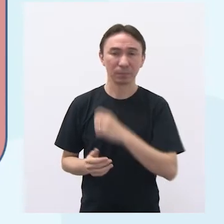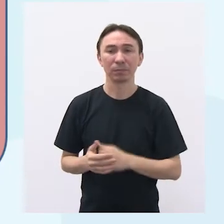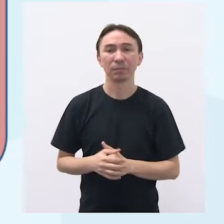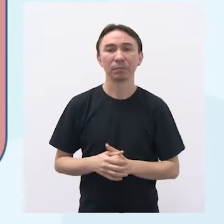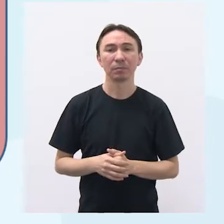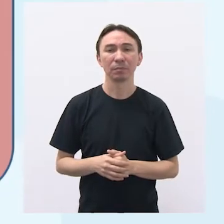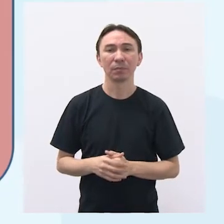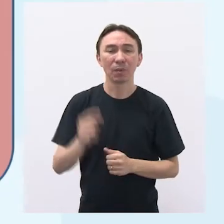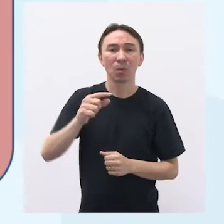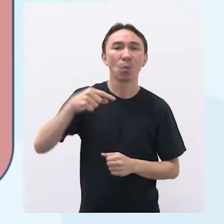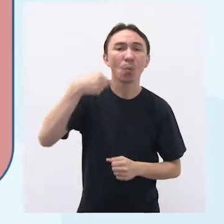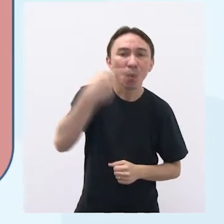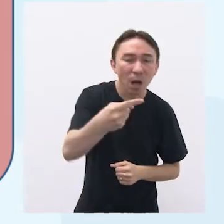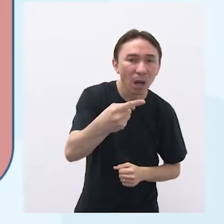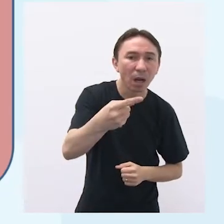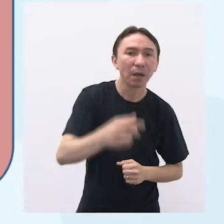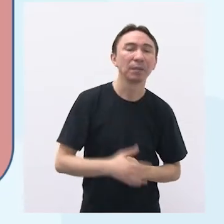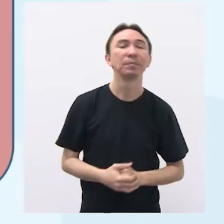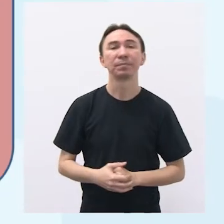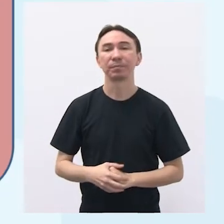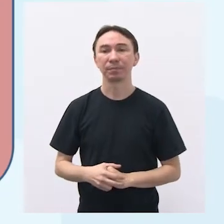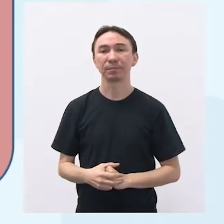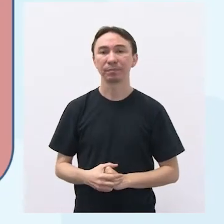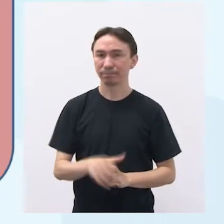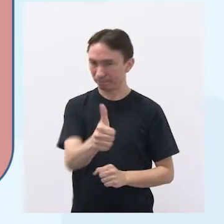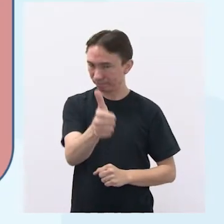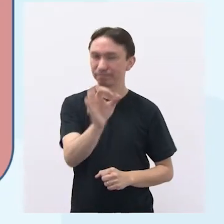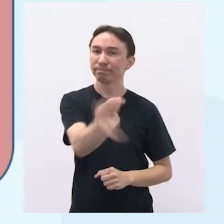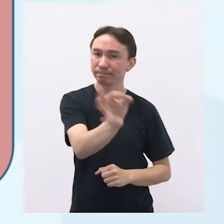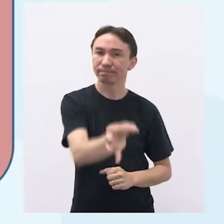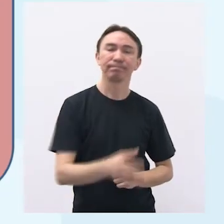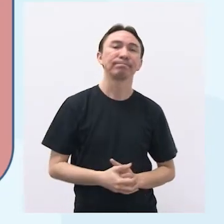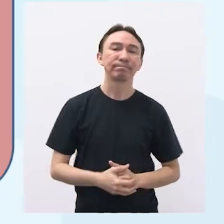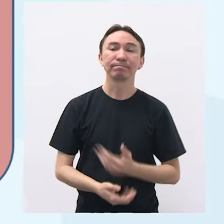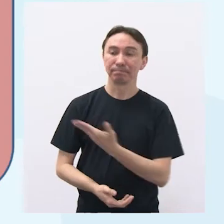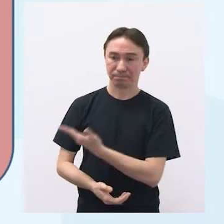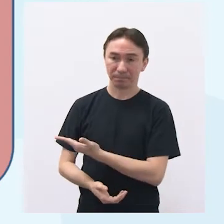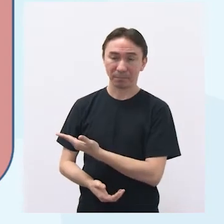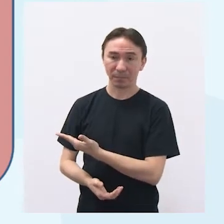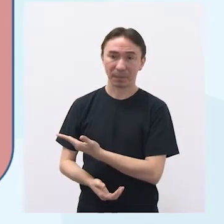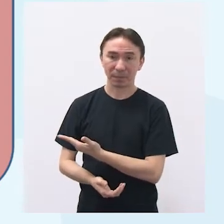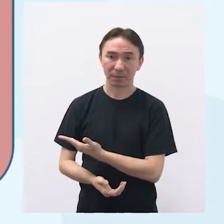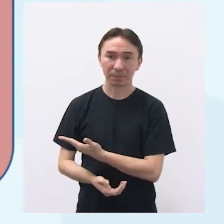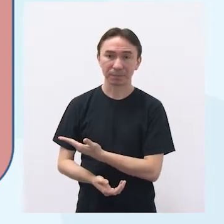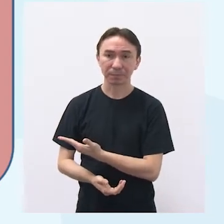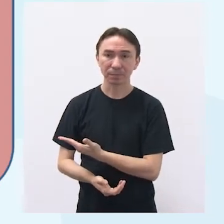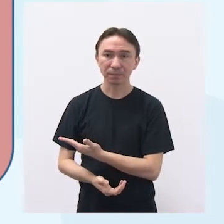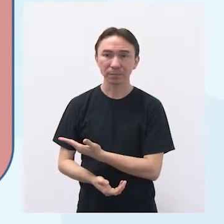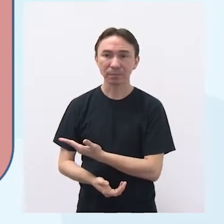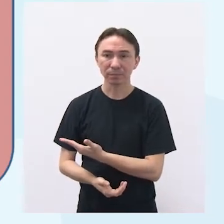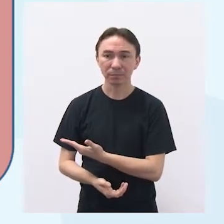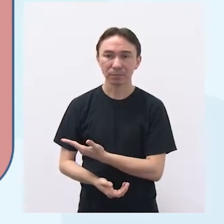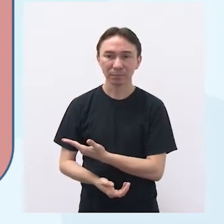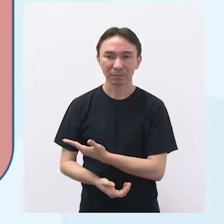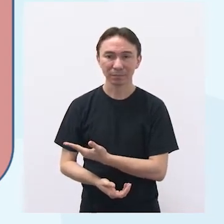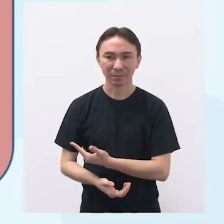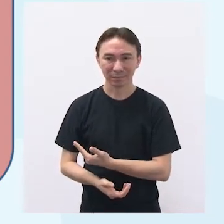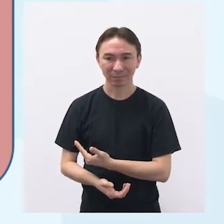Uma à frente, isso, uma à frente. Esse. Eu destaco esse trecho do parecer, né,